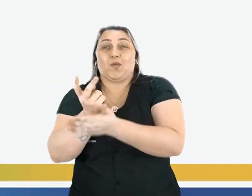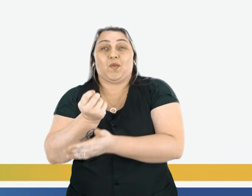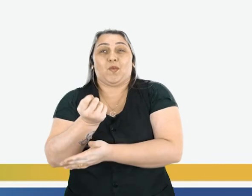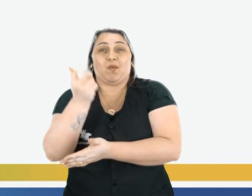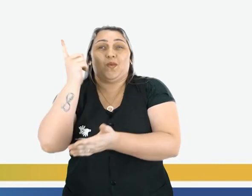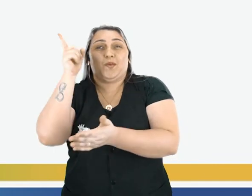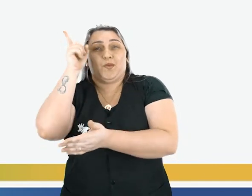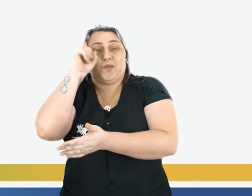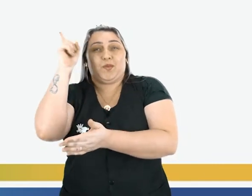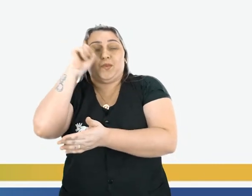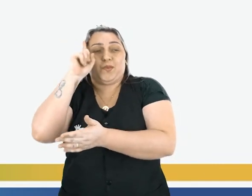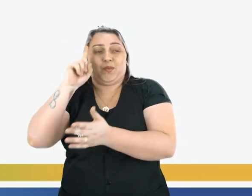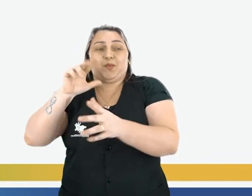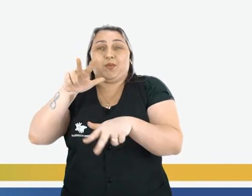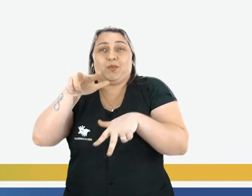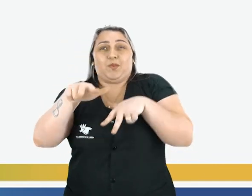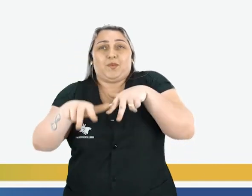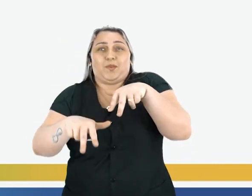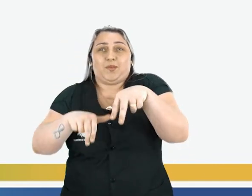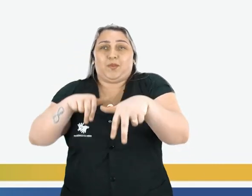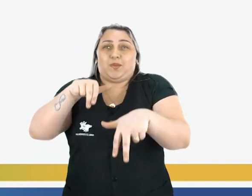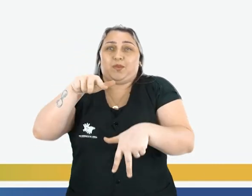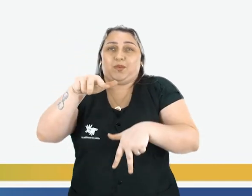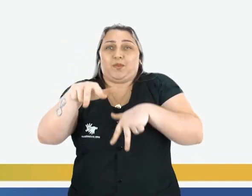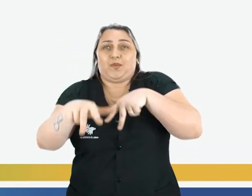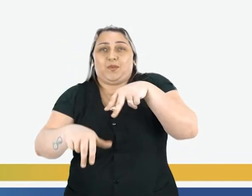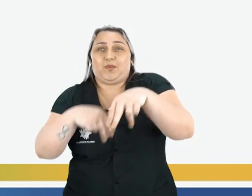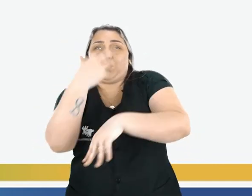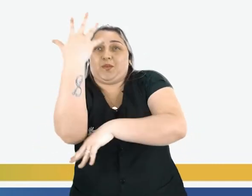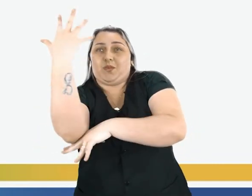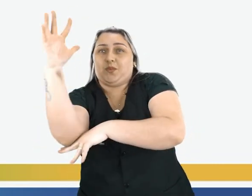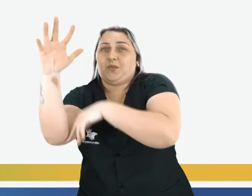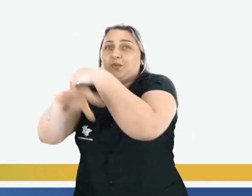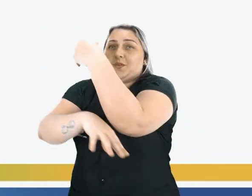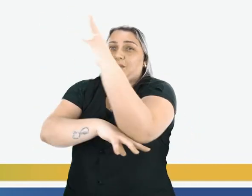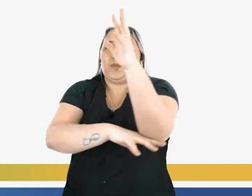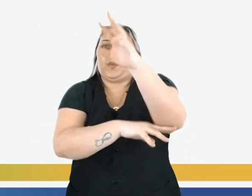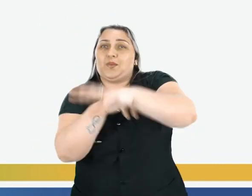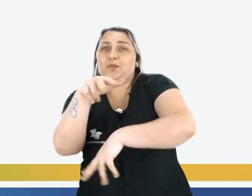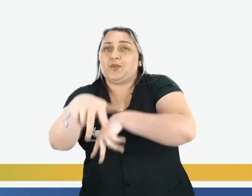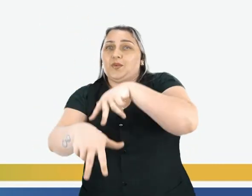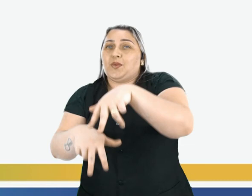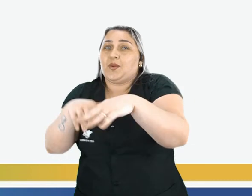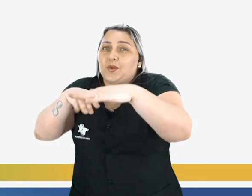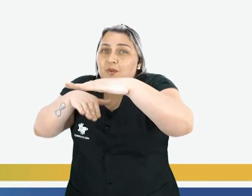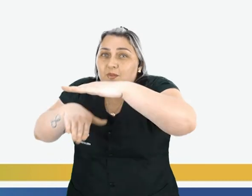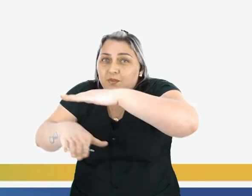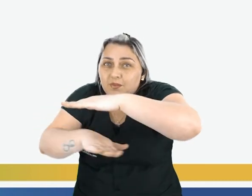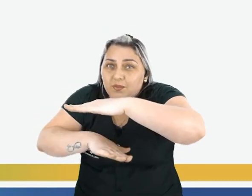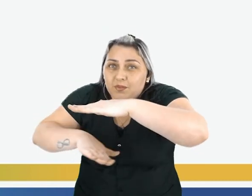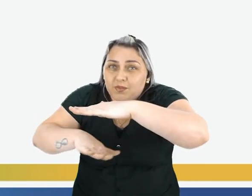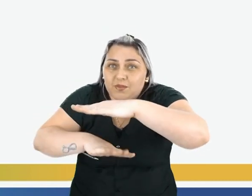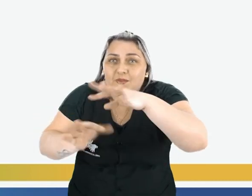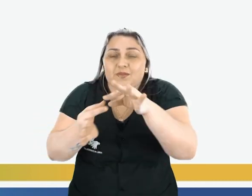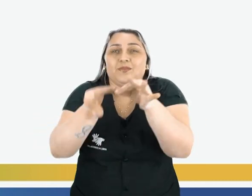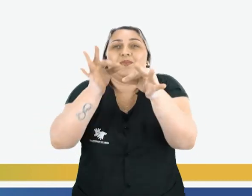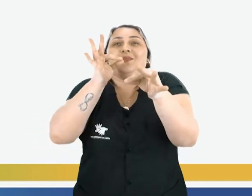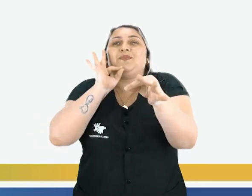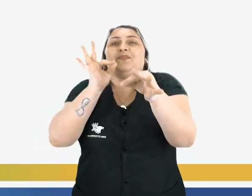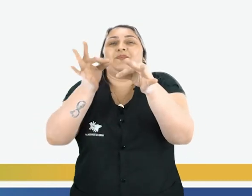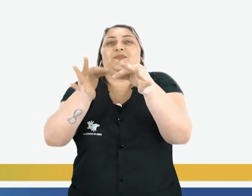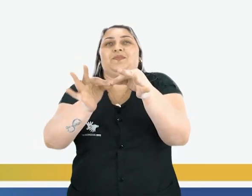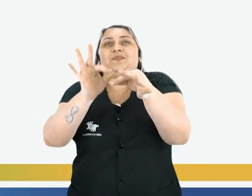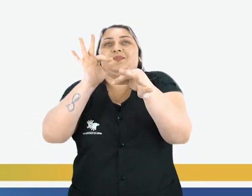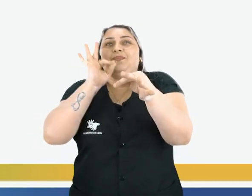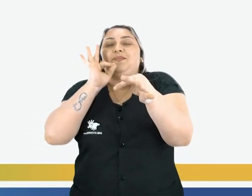dias nos caminhos entrelaçados das videiras, bem por baixo das uvas que ela